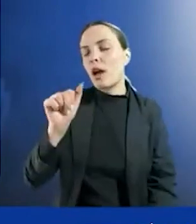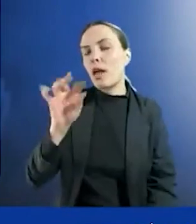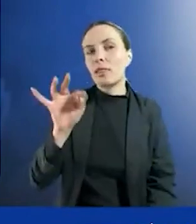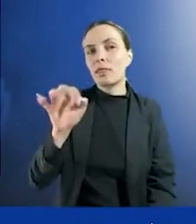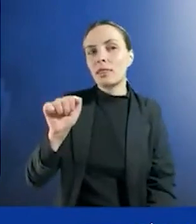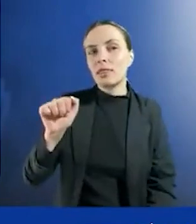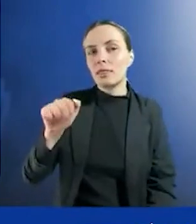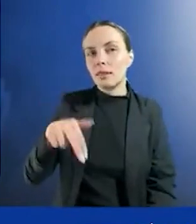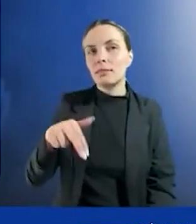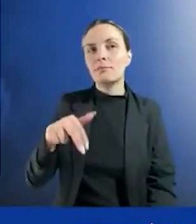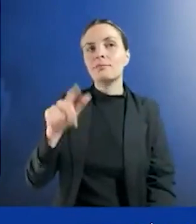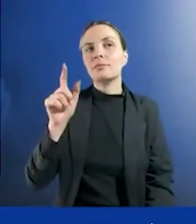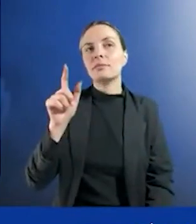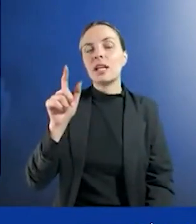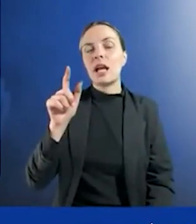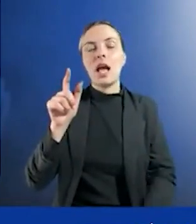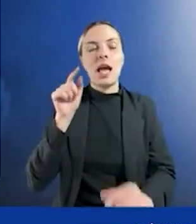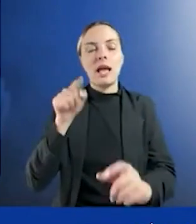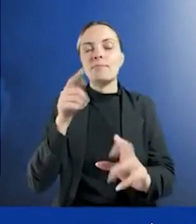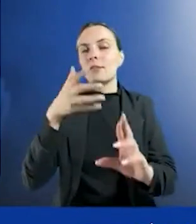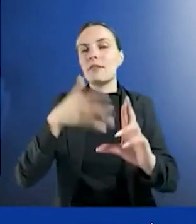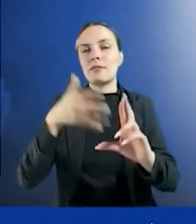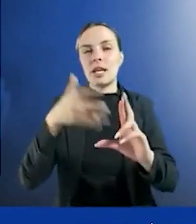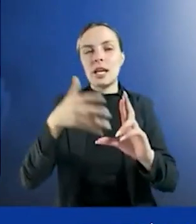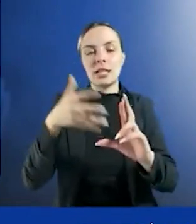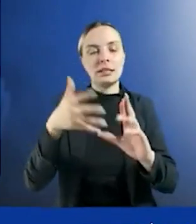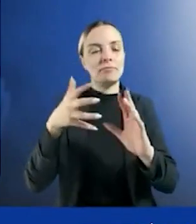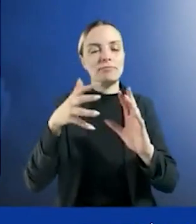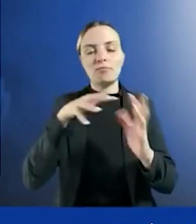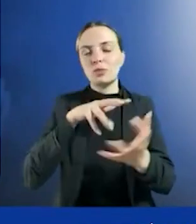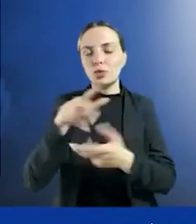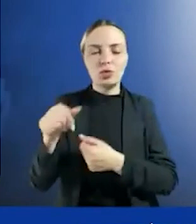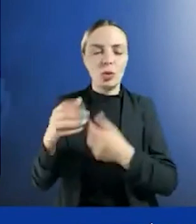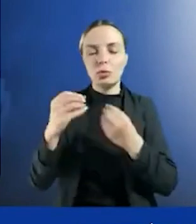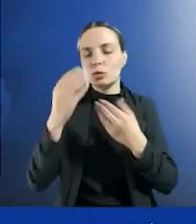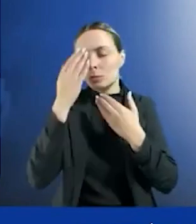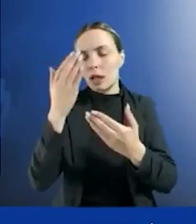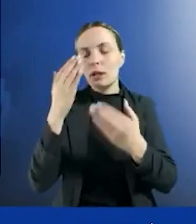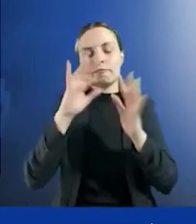solo e agricultura sustentável. Muito obrigado a todos, damos por encerrada essa sessão.